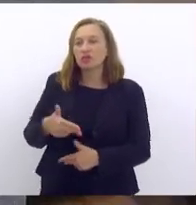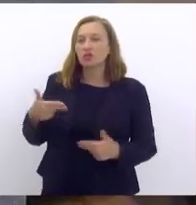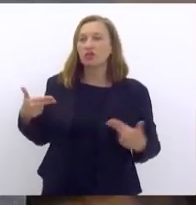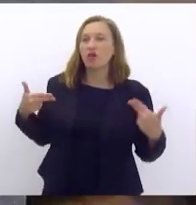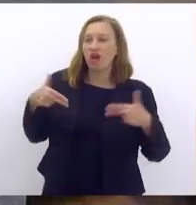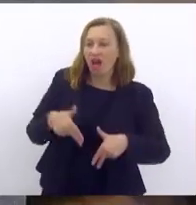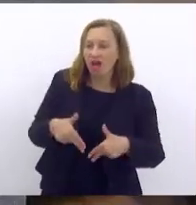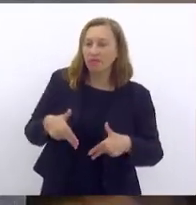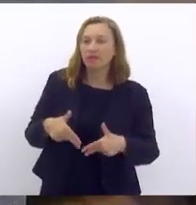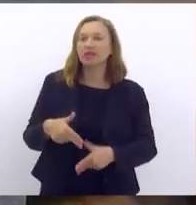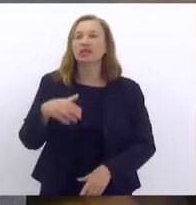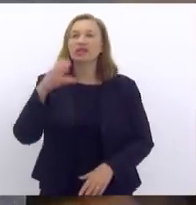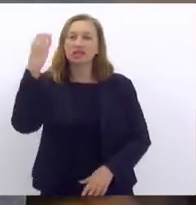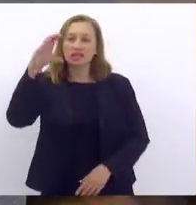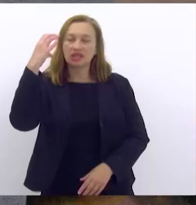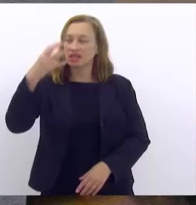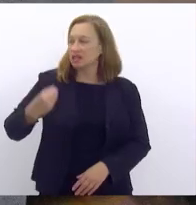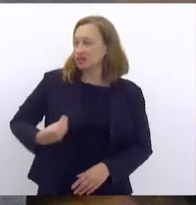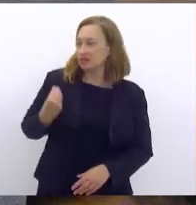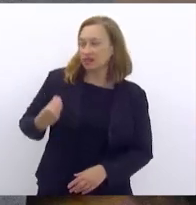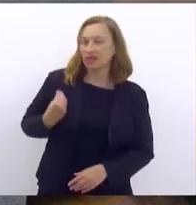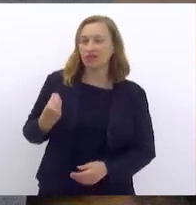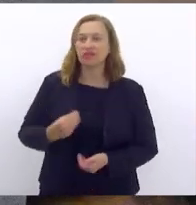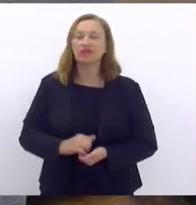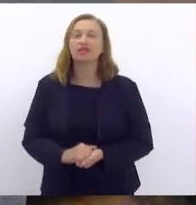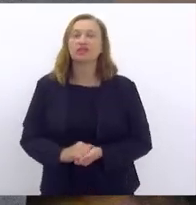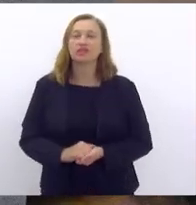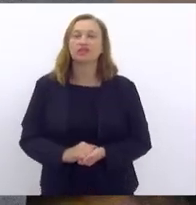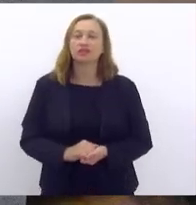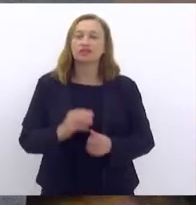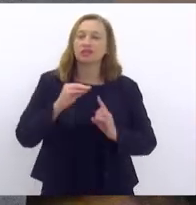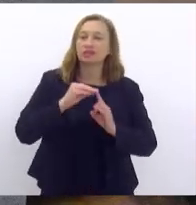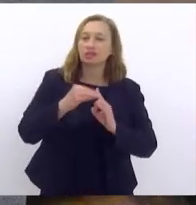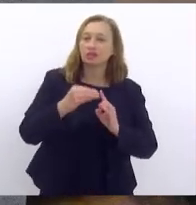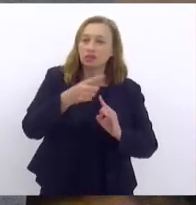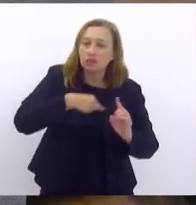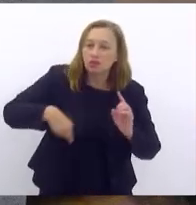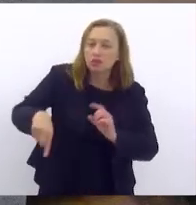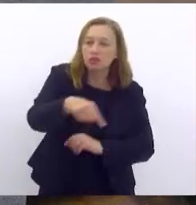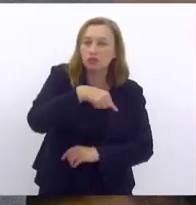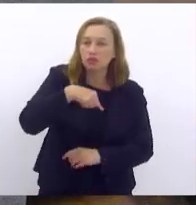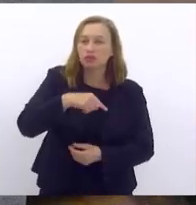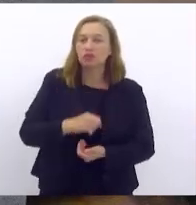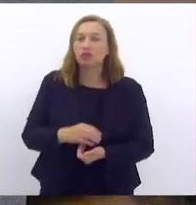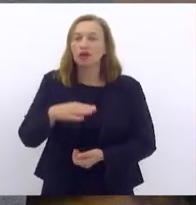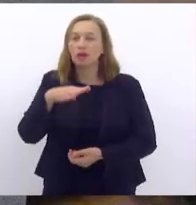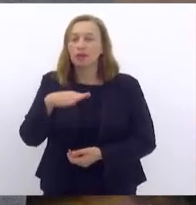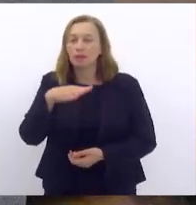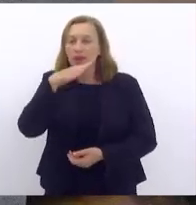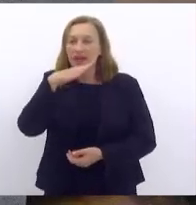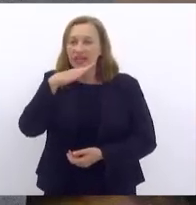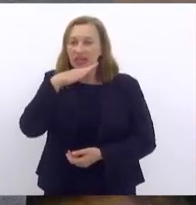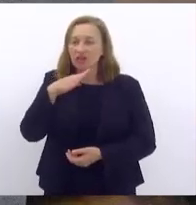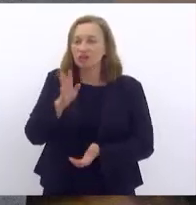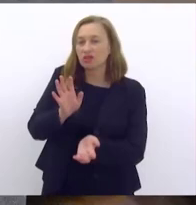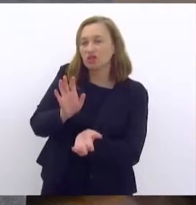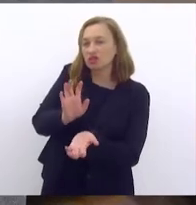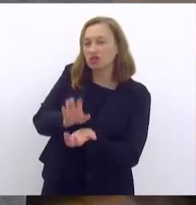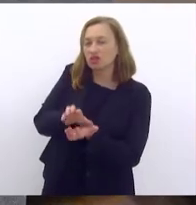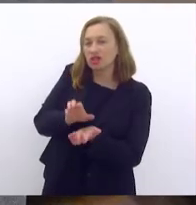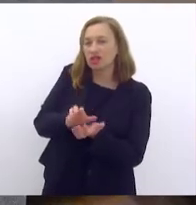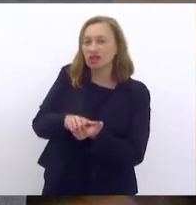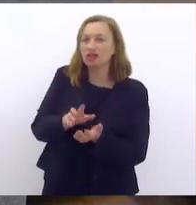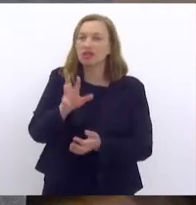é a ideia de trazer MCs do território do entorno da Fiocruz, ou seja, Manguinhos e Jacarezinho, para rimar